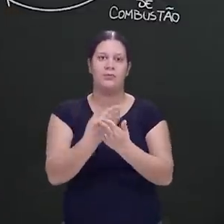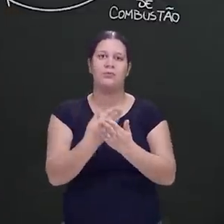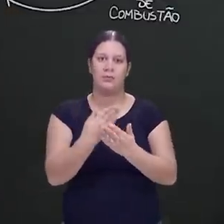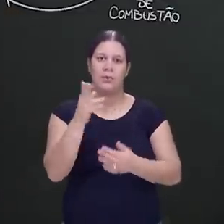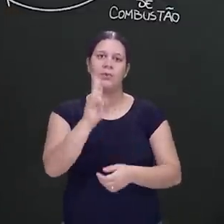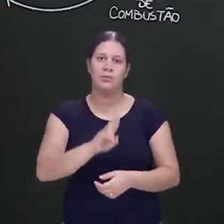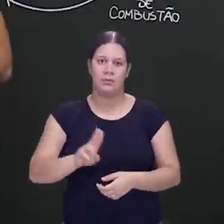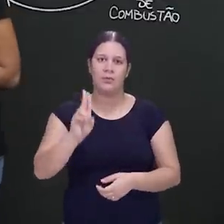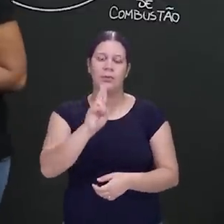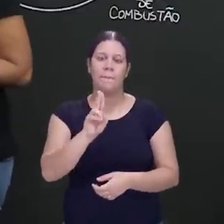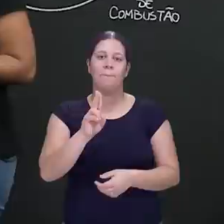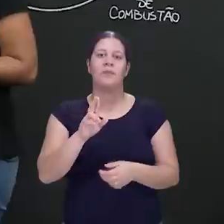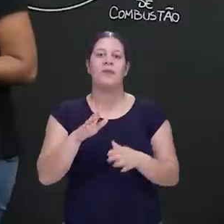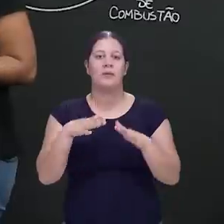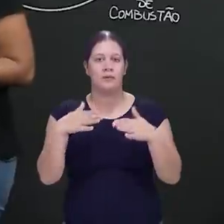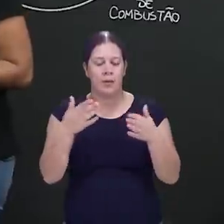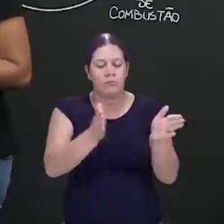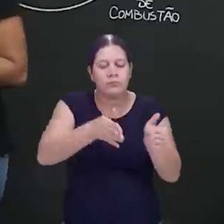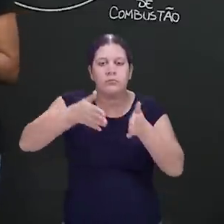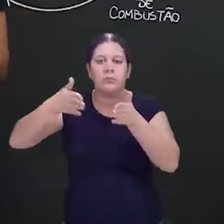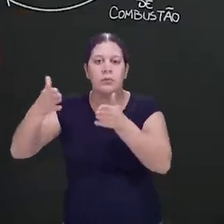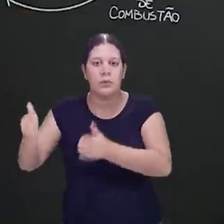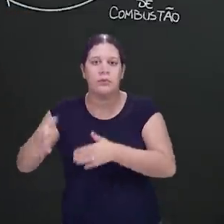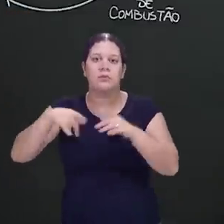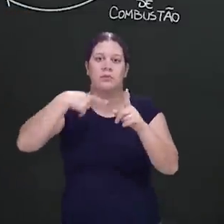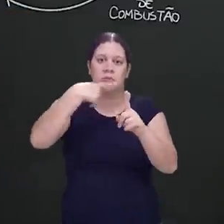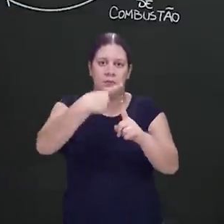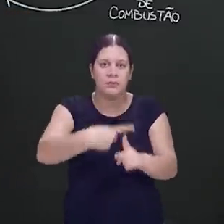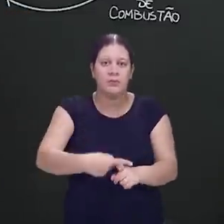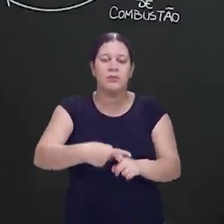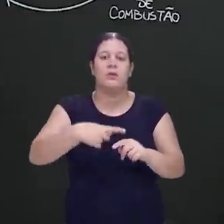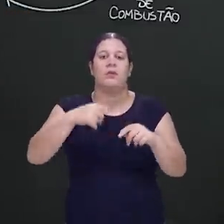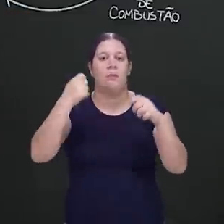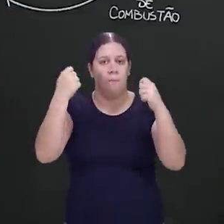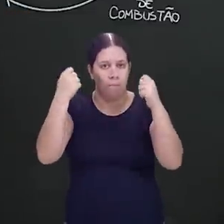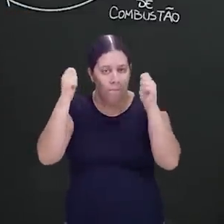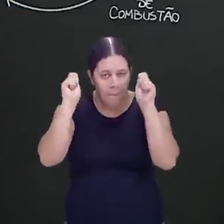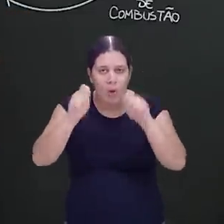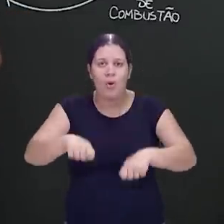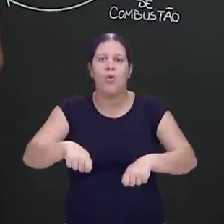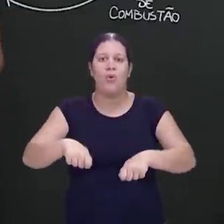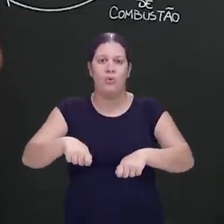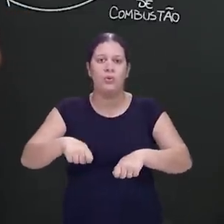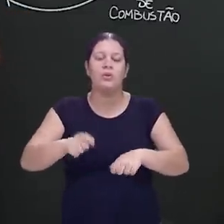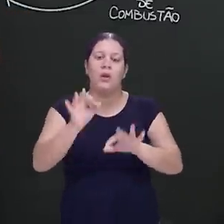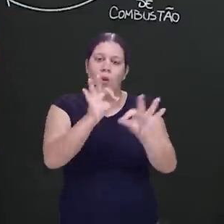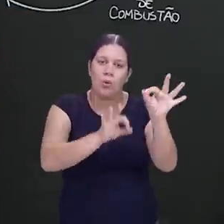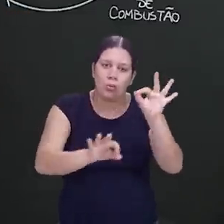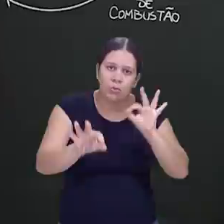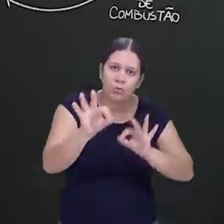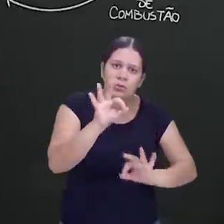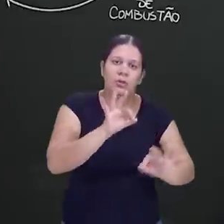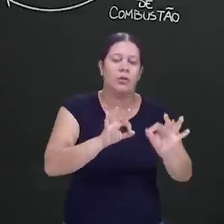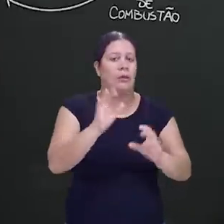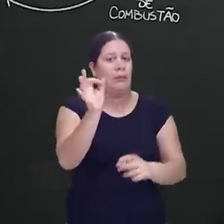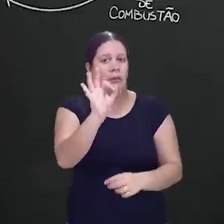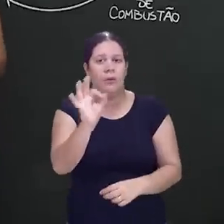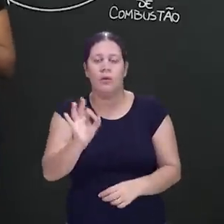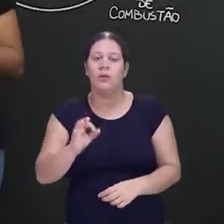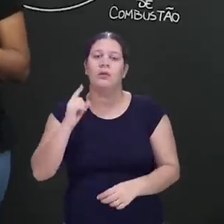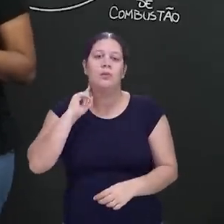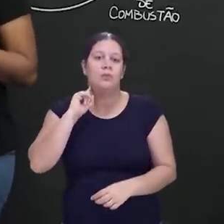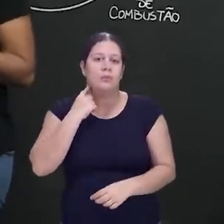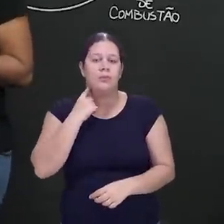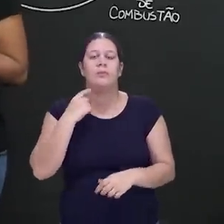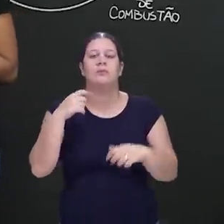mais otimizado, né? Então, lado positivo, dá para armazenar uma grande quantidade num espaço menor, ela não é